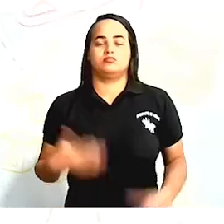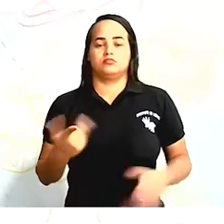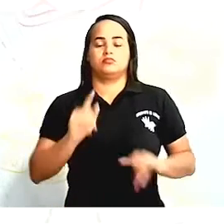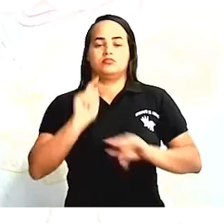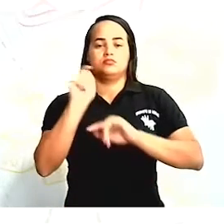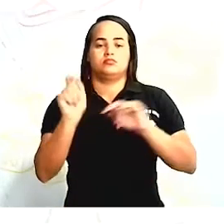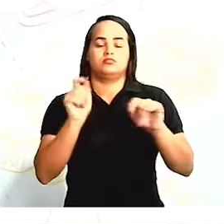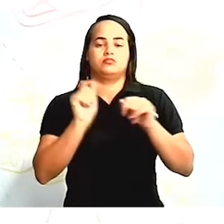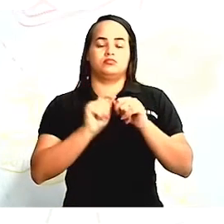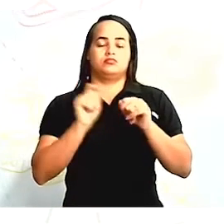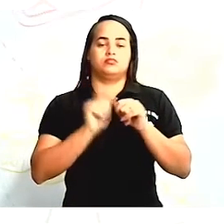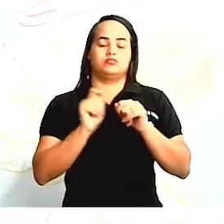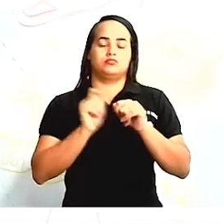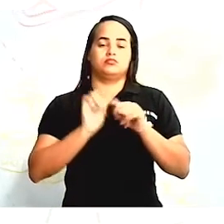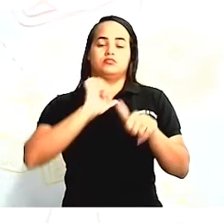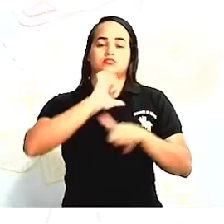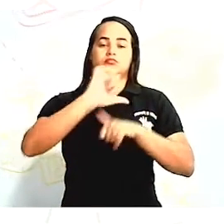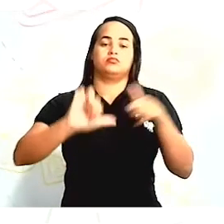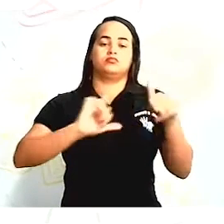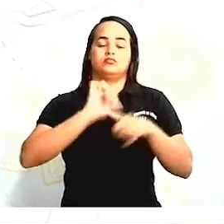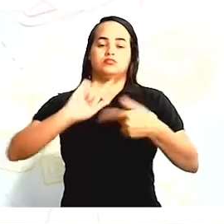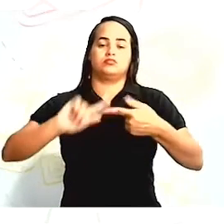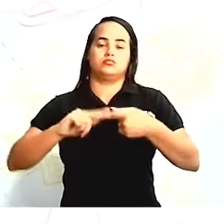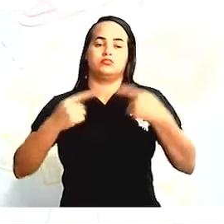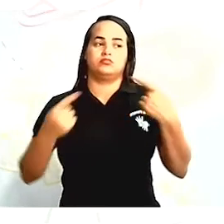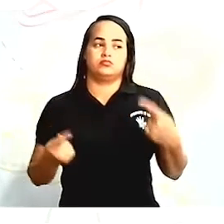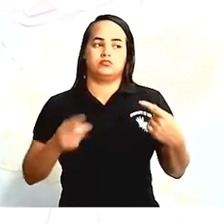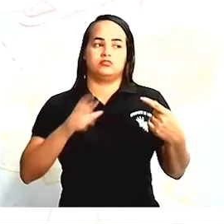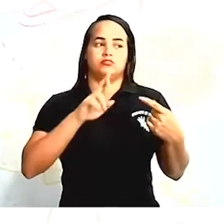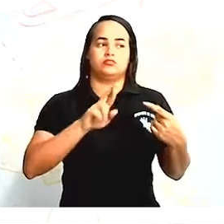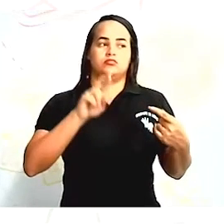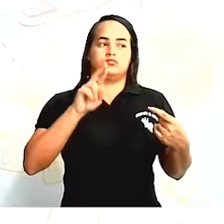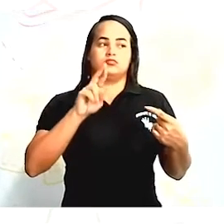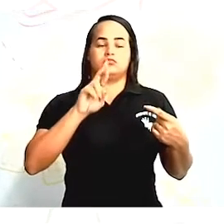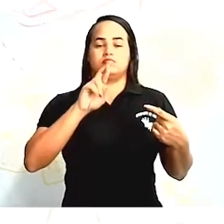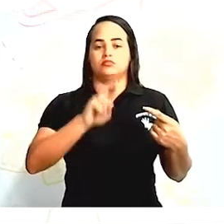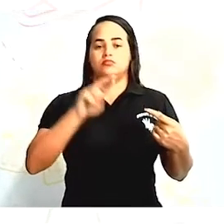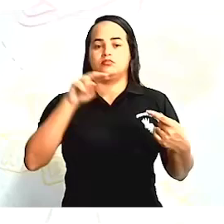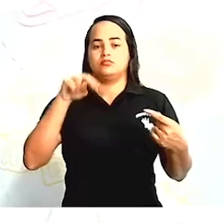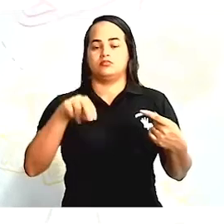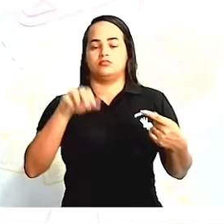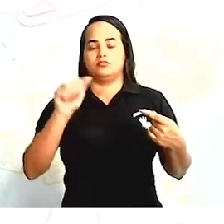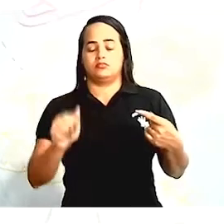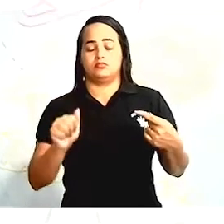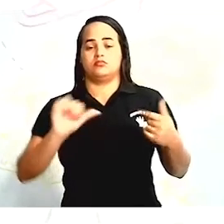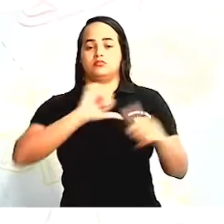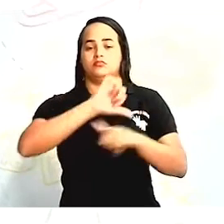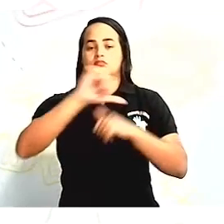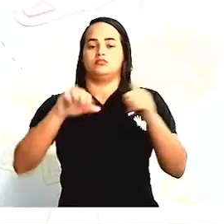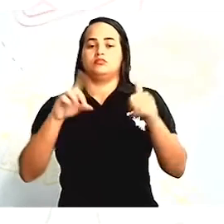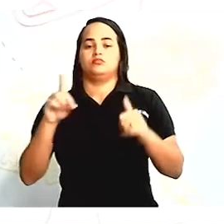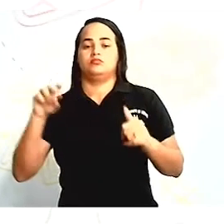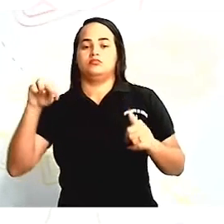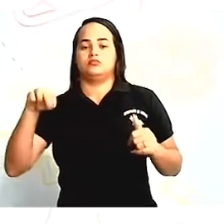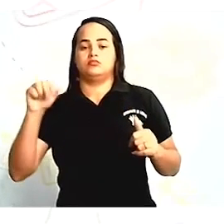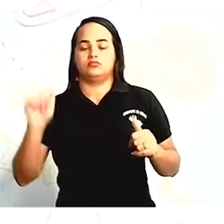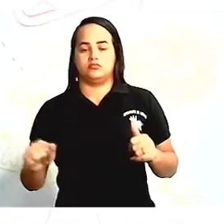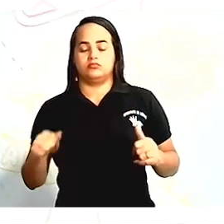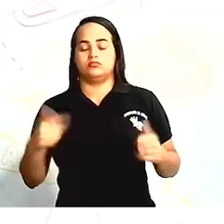transcriptase reversa? Transforma o código genético de RNA para DNA, facilitando a